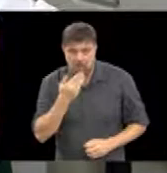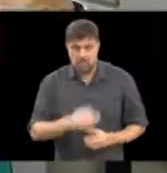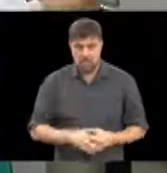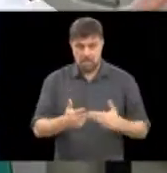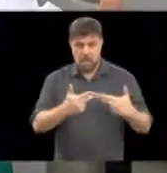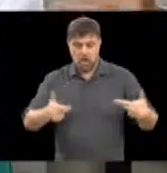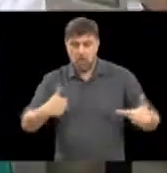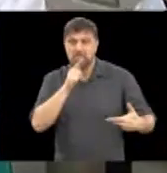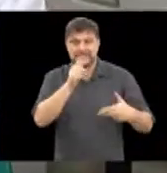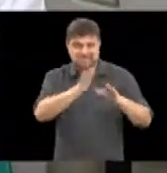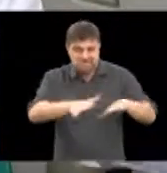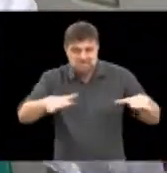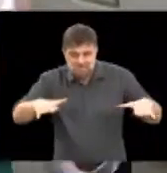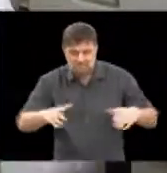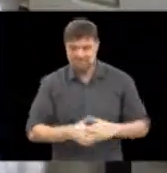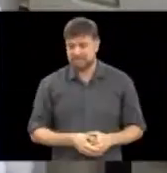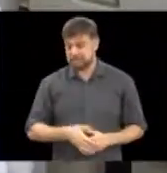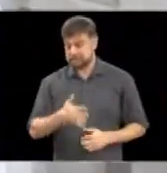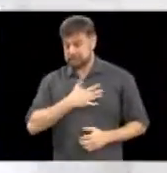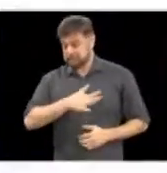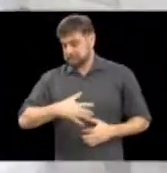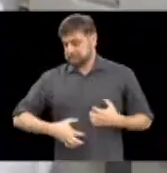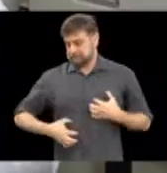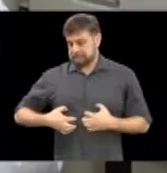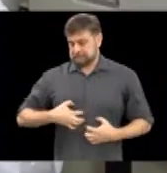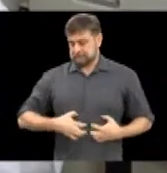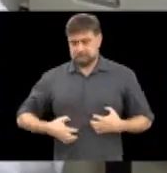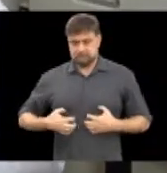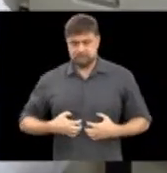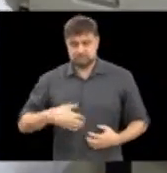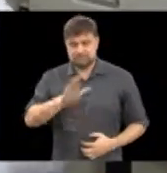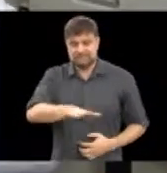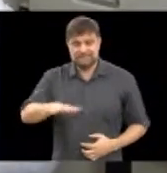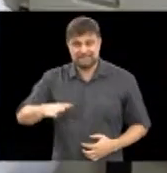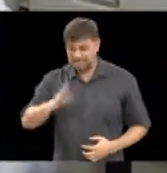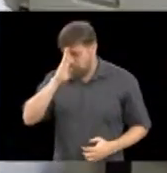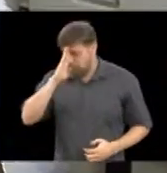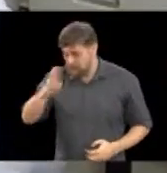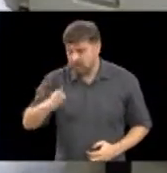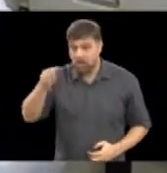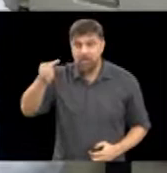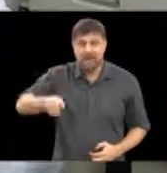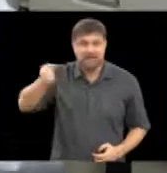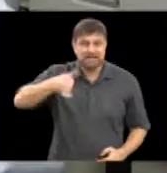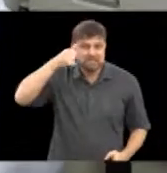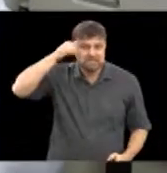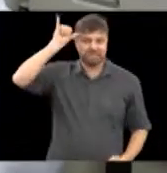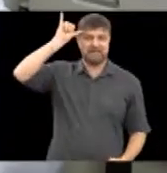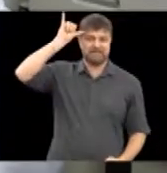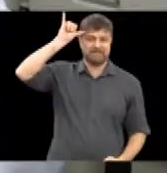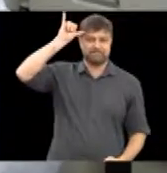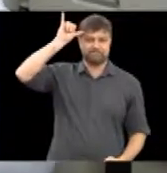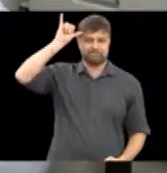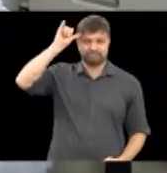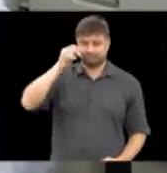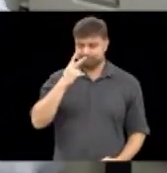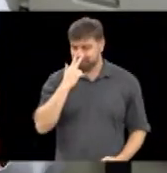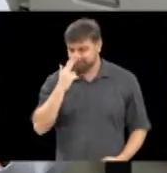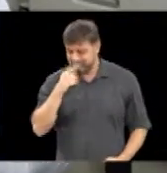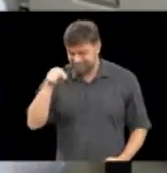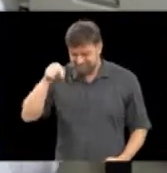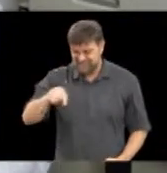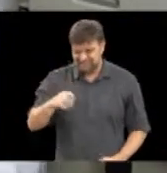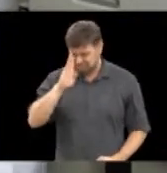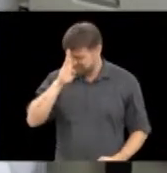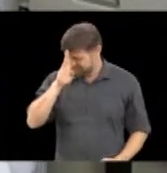a trigo, ovo, leite de vaca. Nas crianças, o leite de vaca parece ser